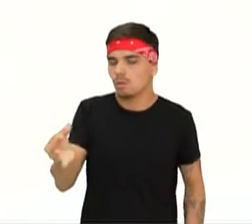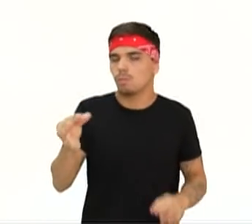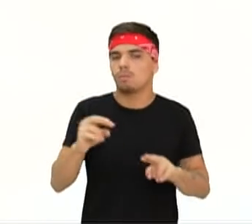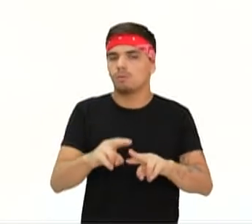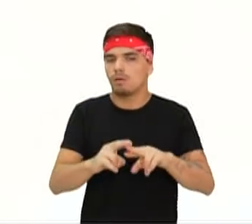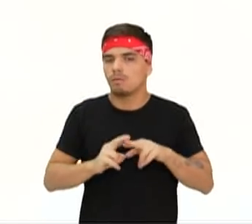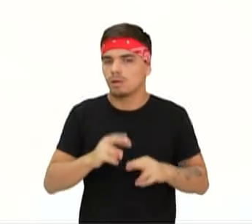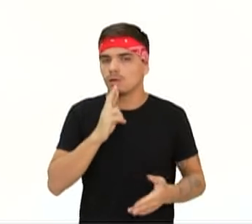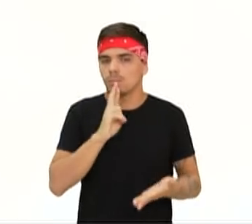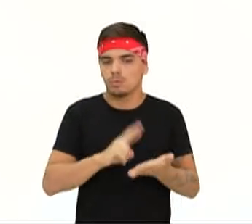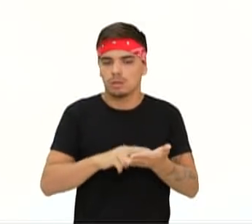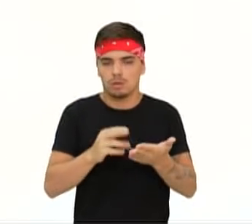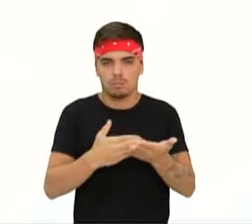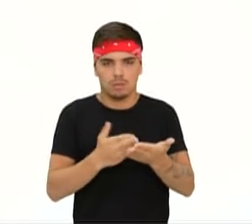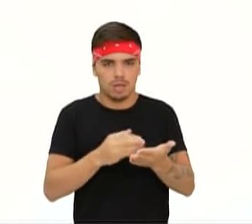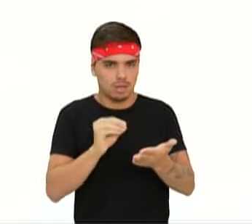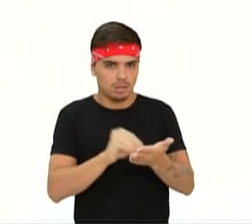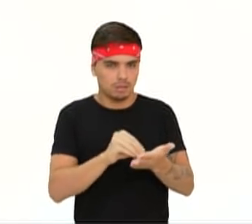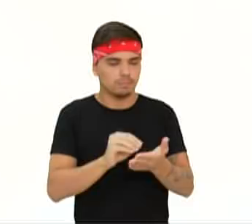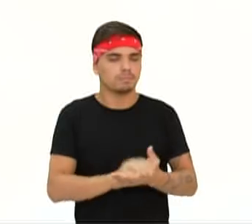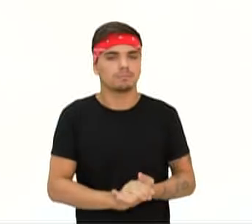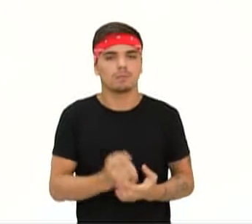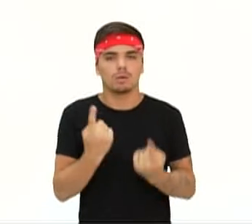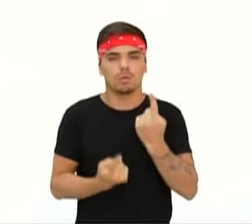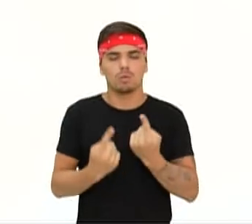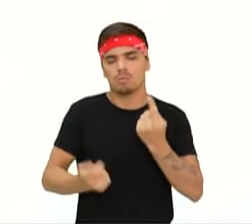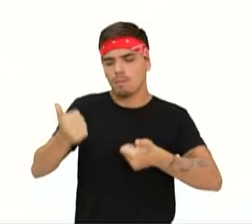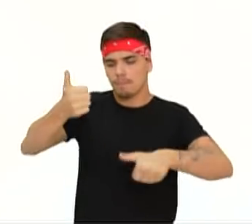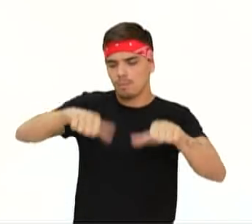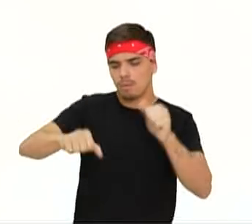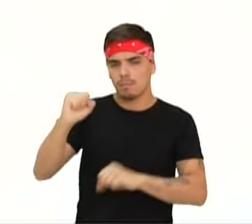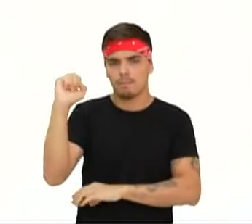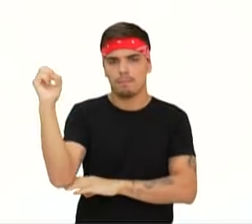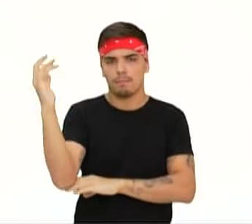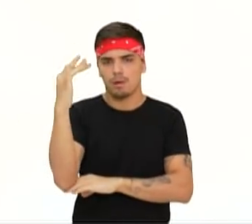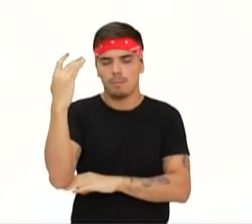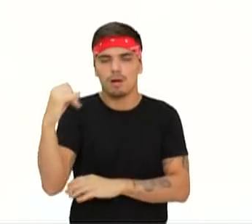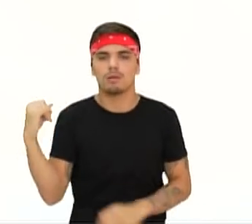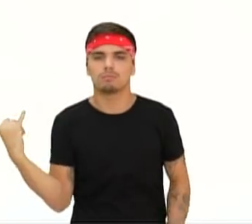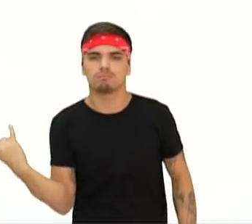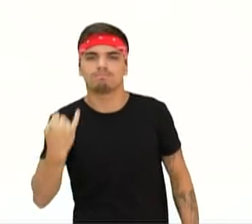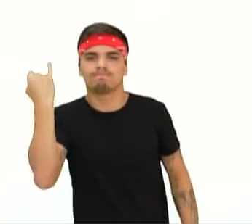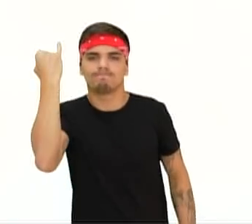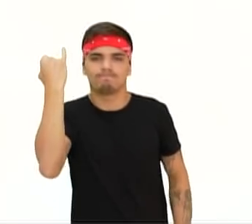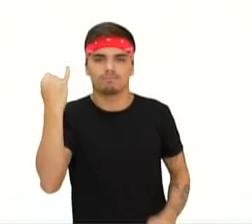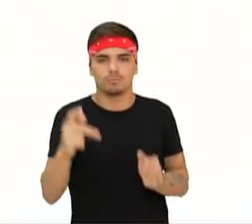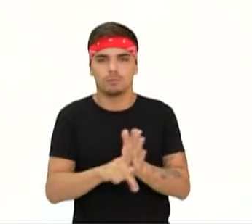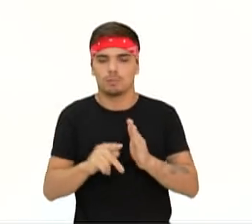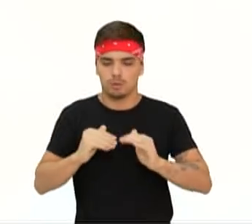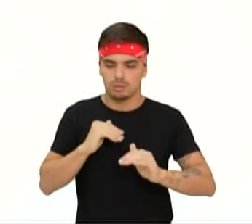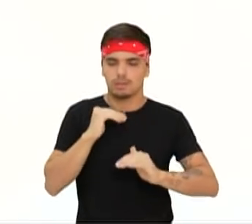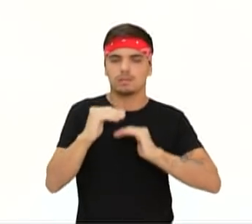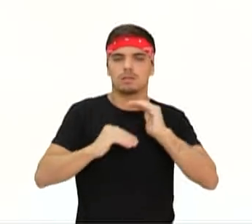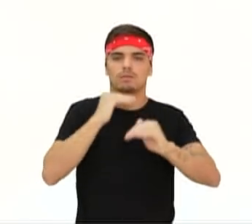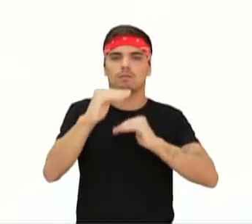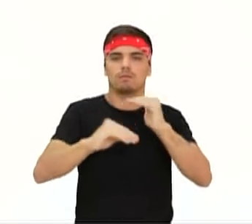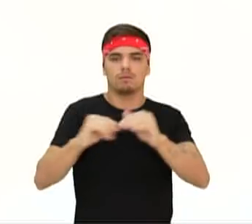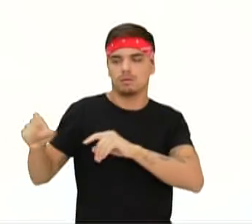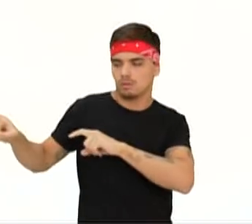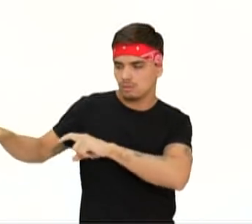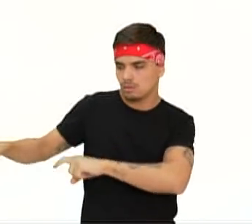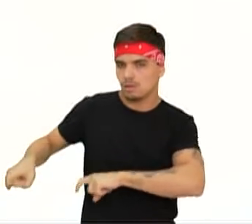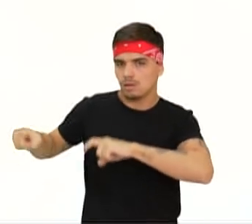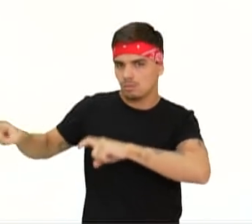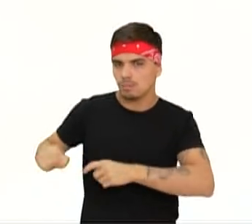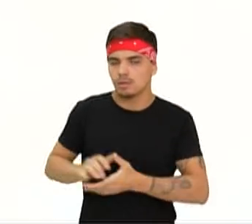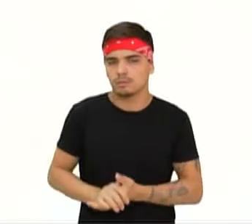e responder no caderno. Quais são os elementos naturais fundamentais para o desenvolvimento da